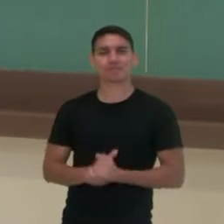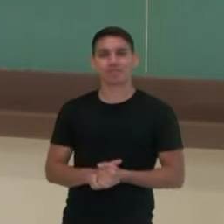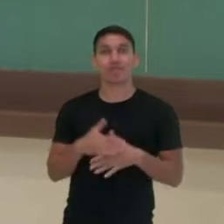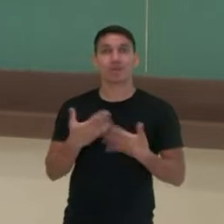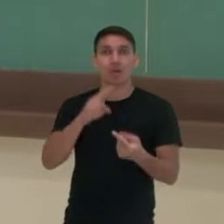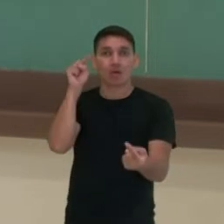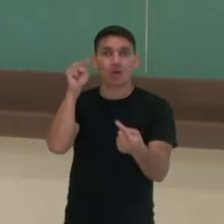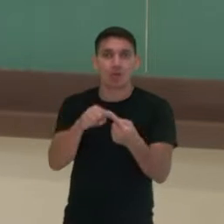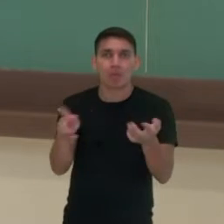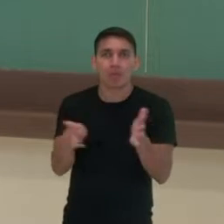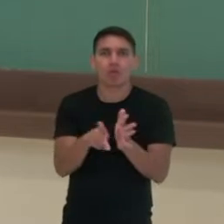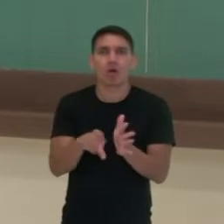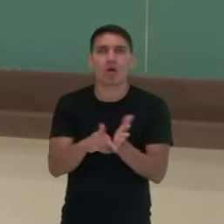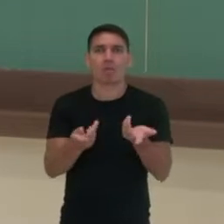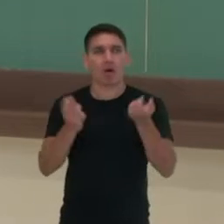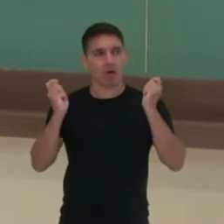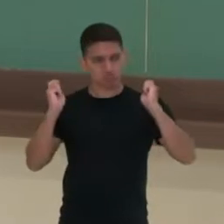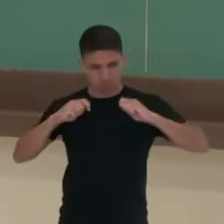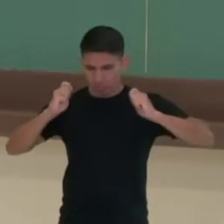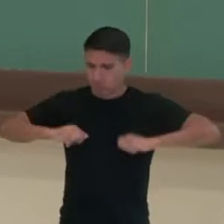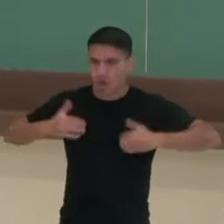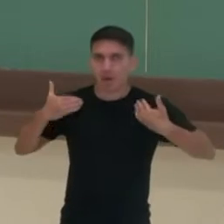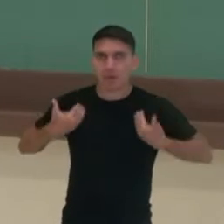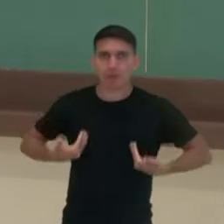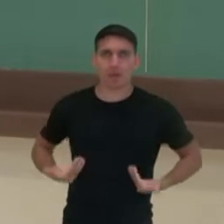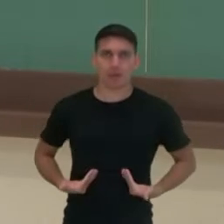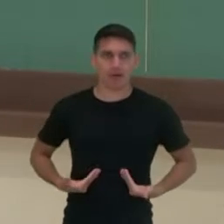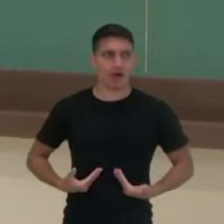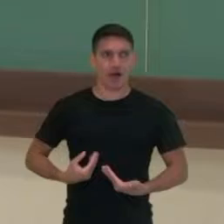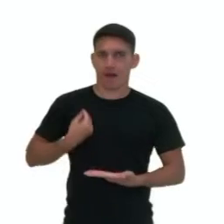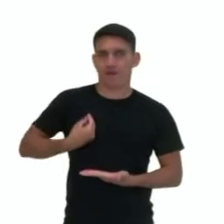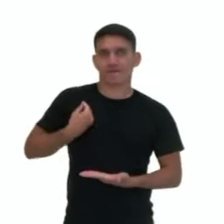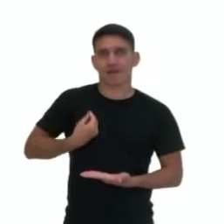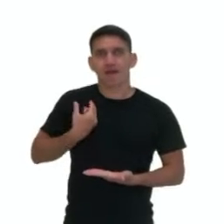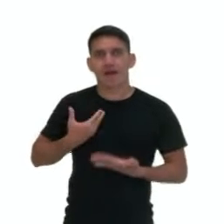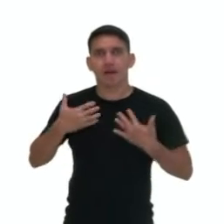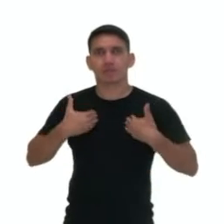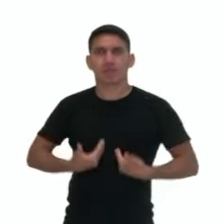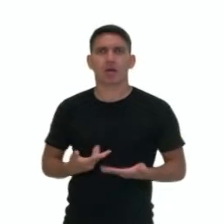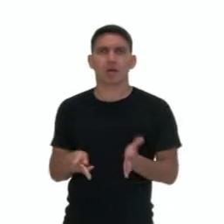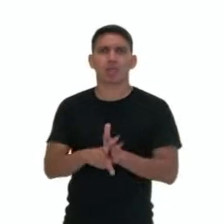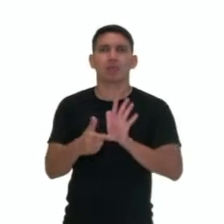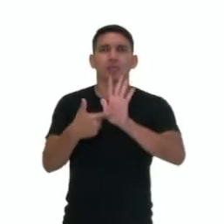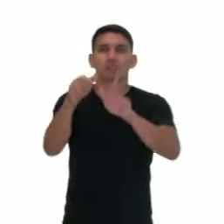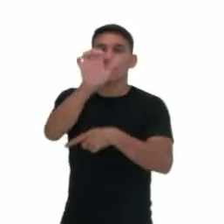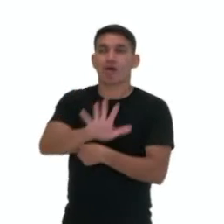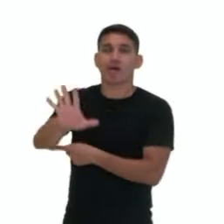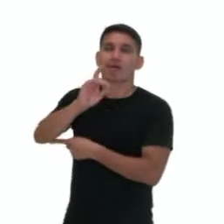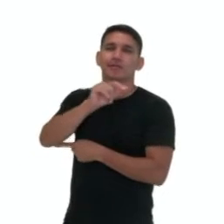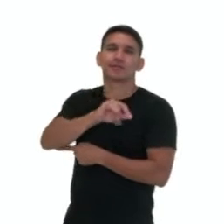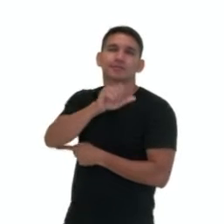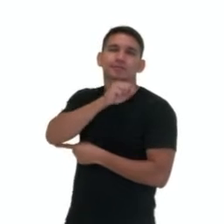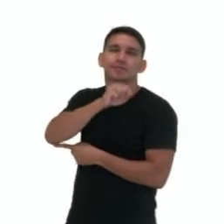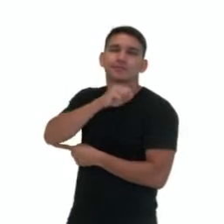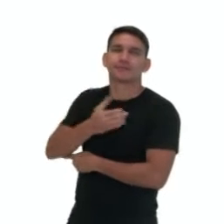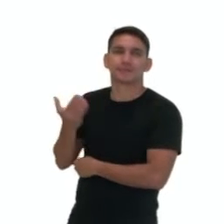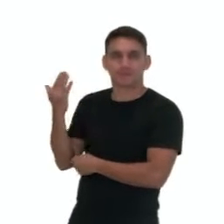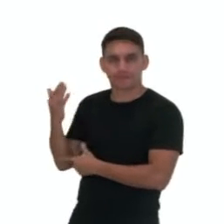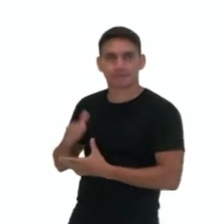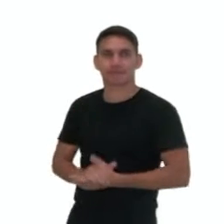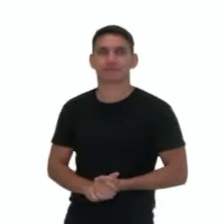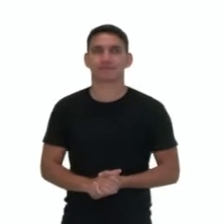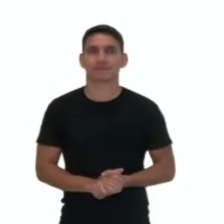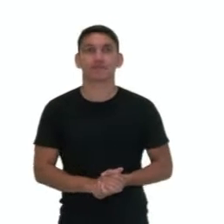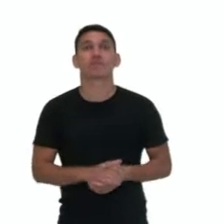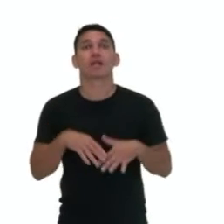objetivo trabalhar as capacidades físicas, né, aqui uma imagem bem antiga, tá?